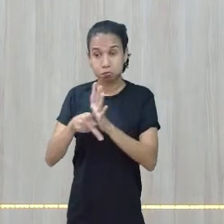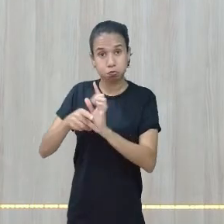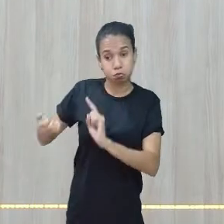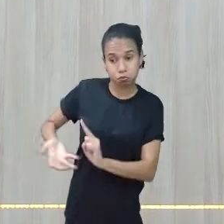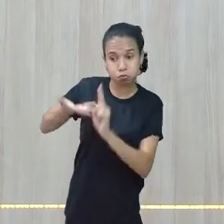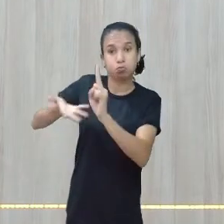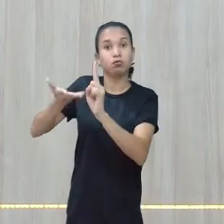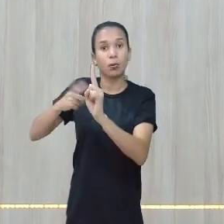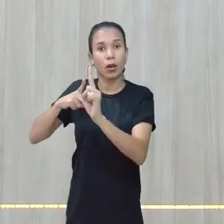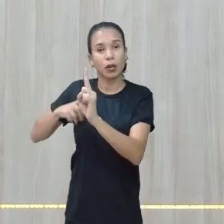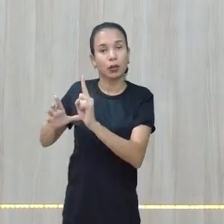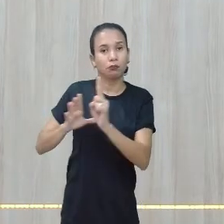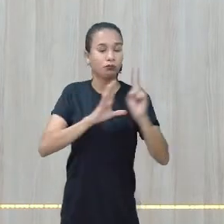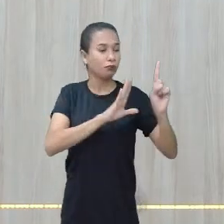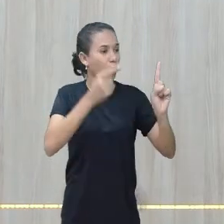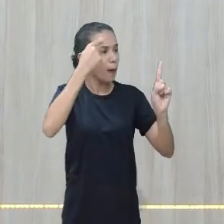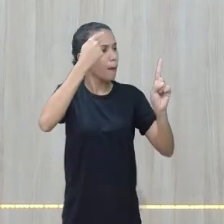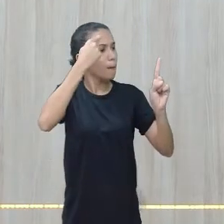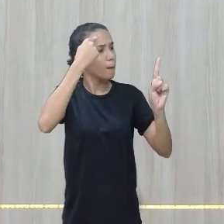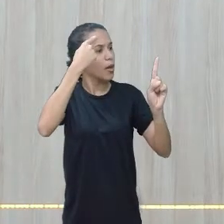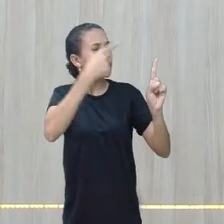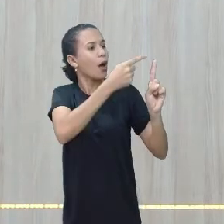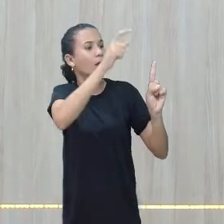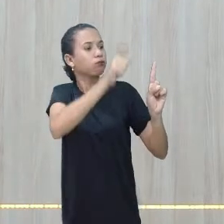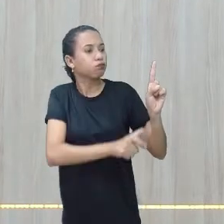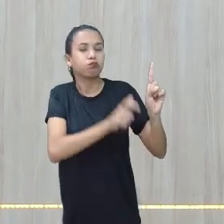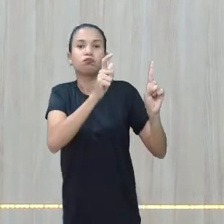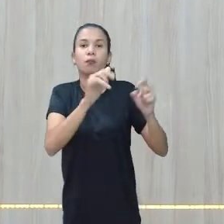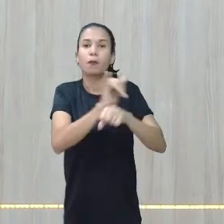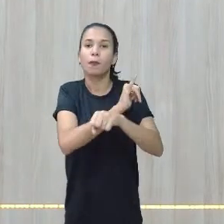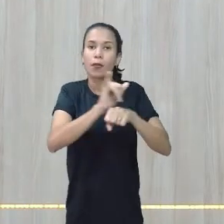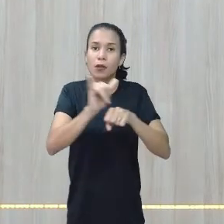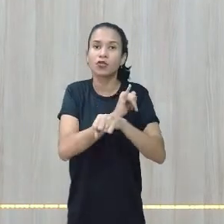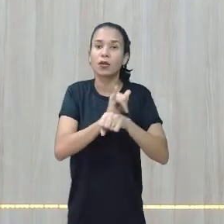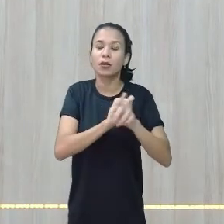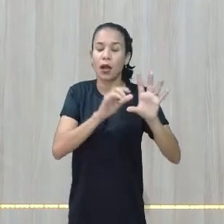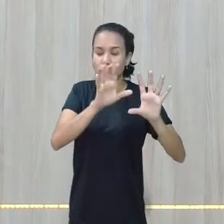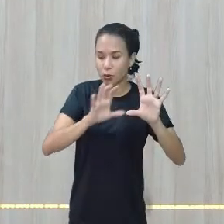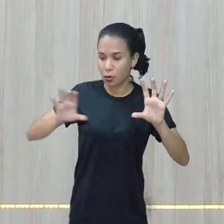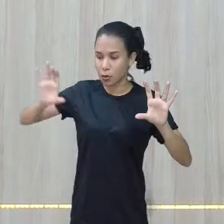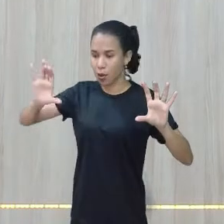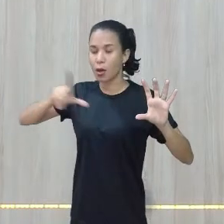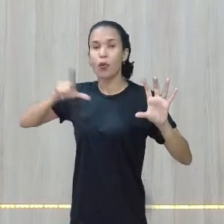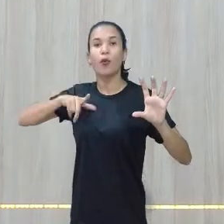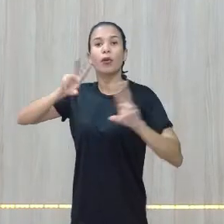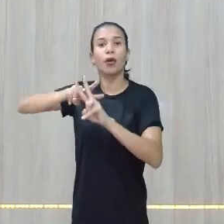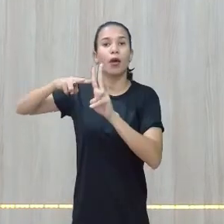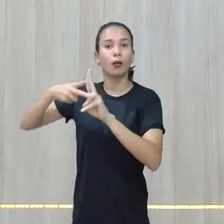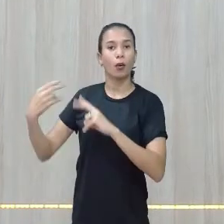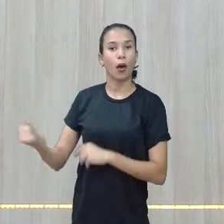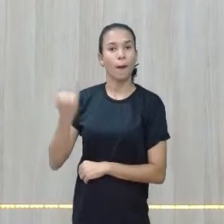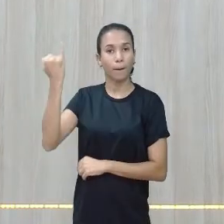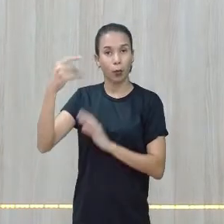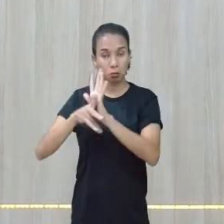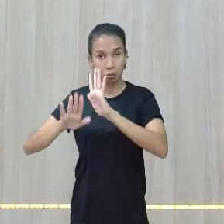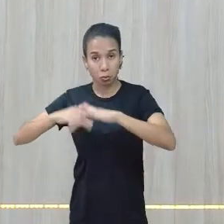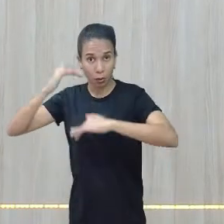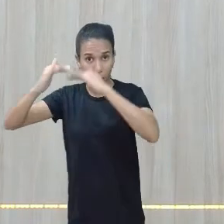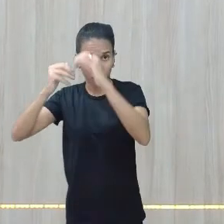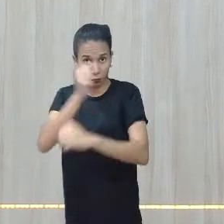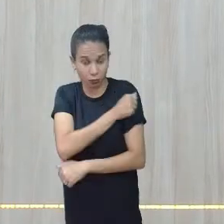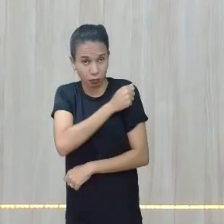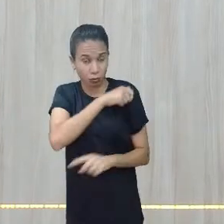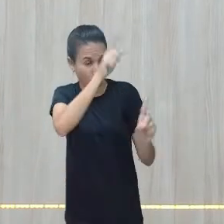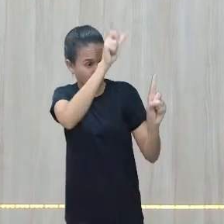significativa, pensar em estratégias e separar recursos importantes que propiciam o desenvolvimento desse